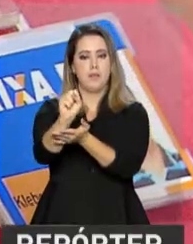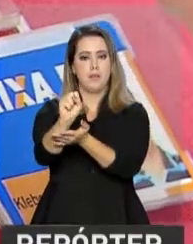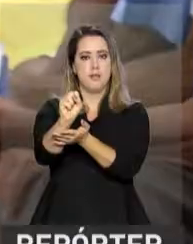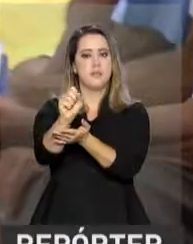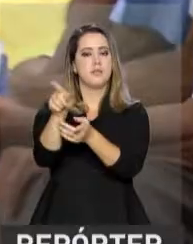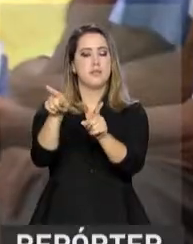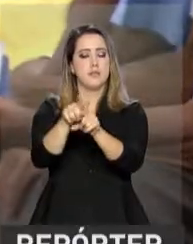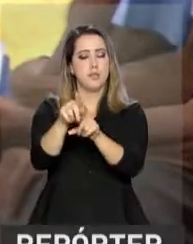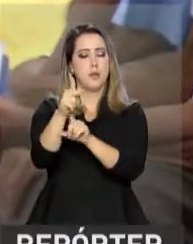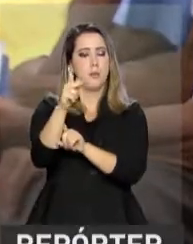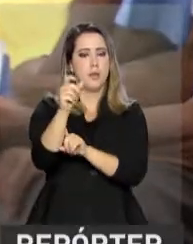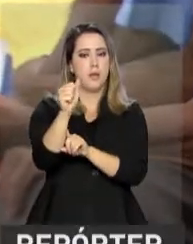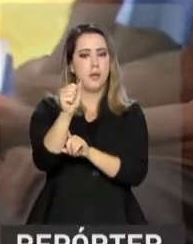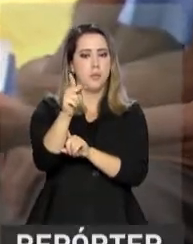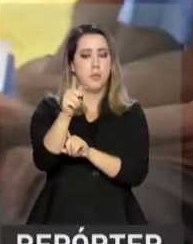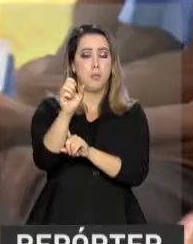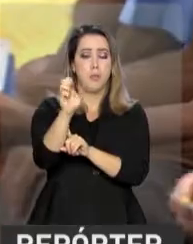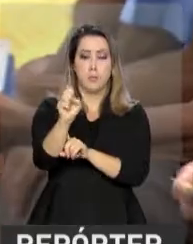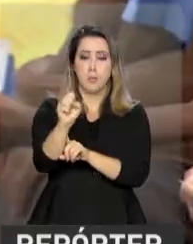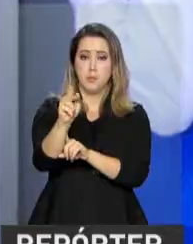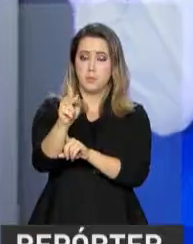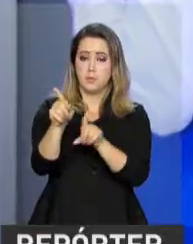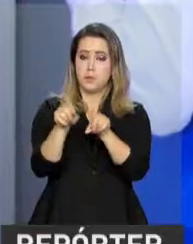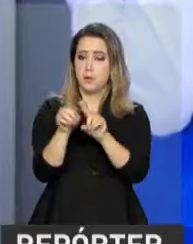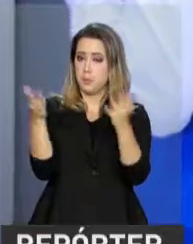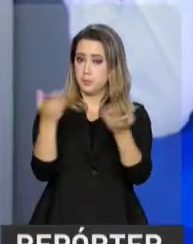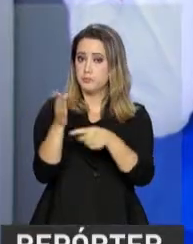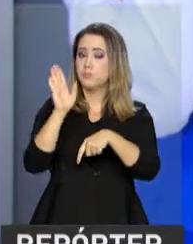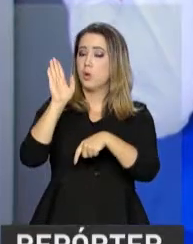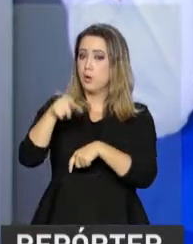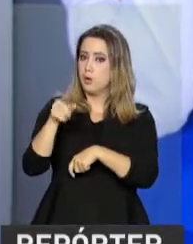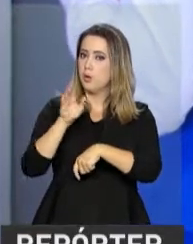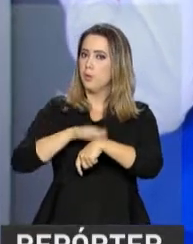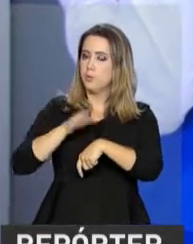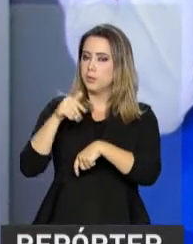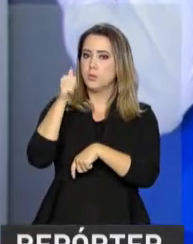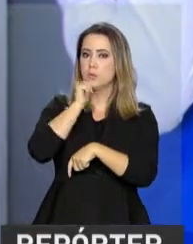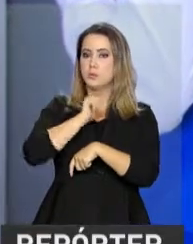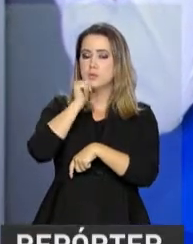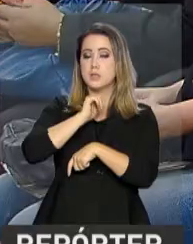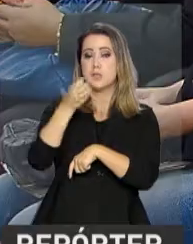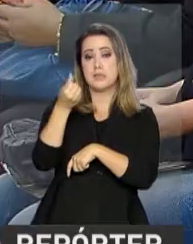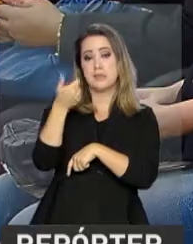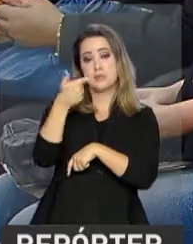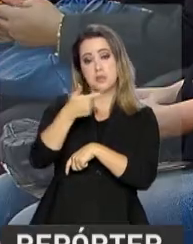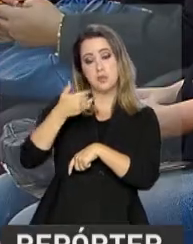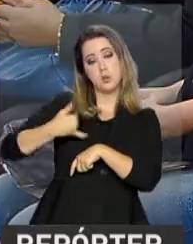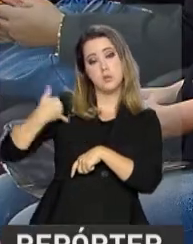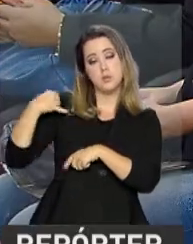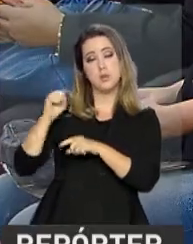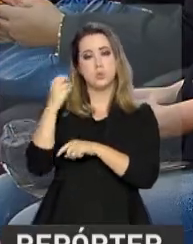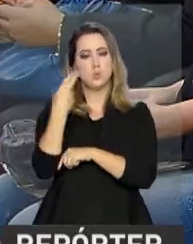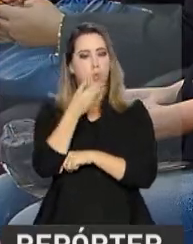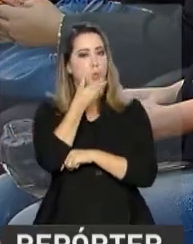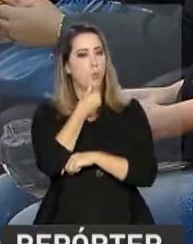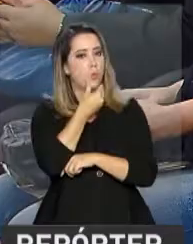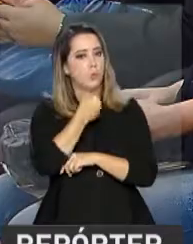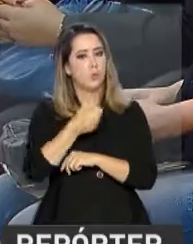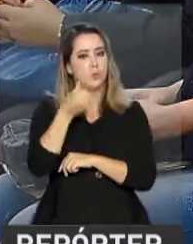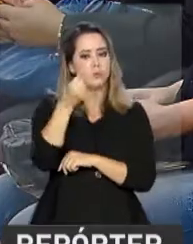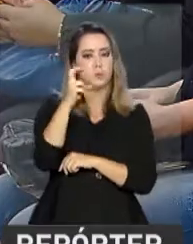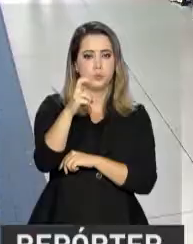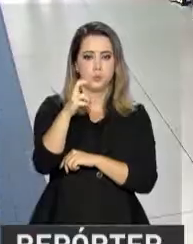e de trabalhadores com mais de 70 anos, agora é a vez das mulheres com mais de 62 anos e dos homens com mais de